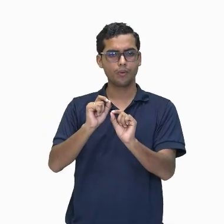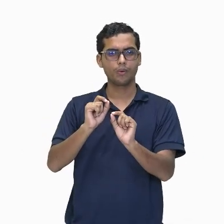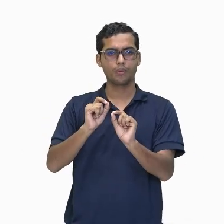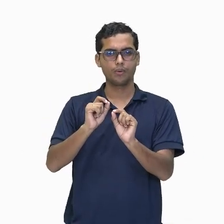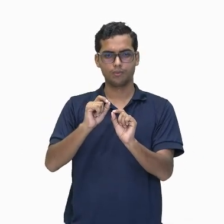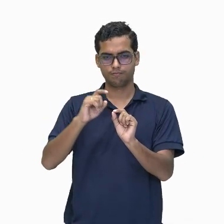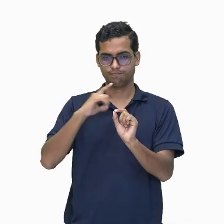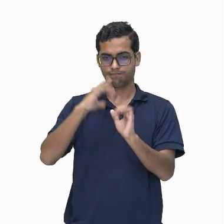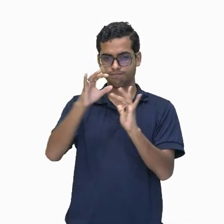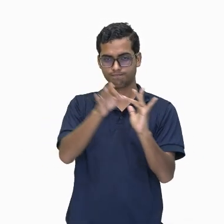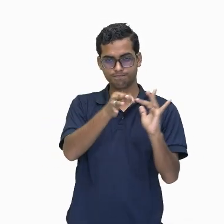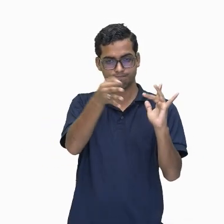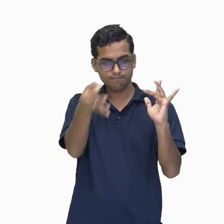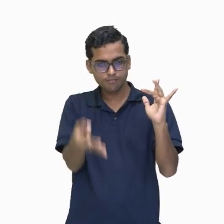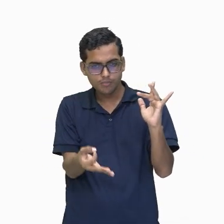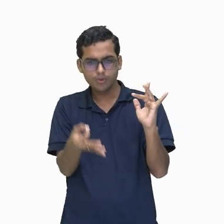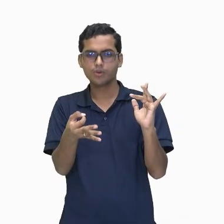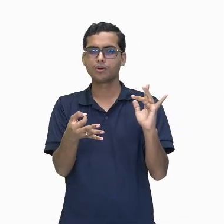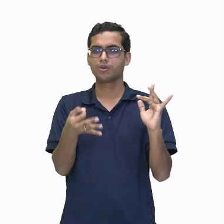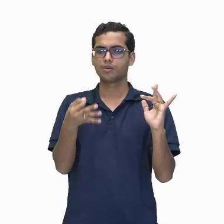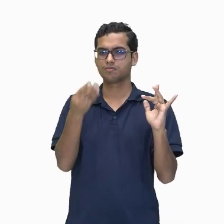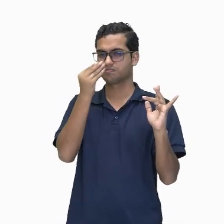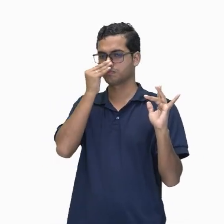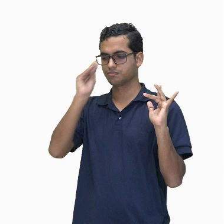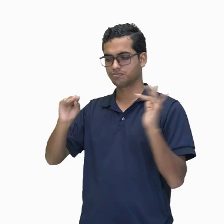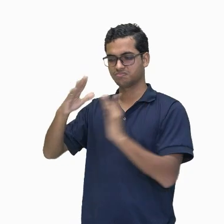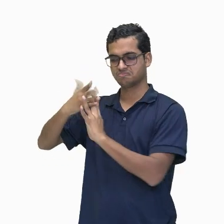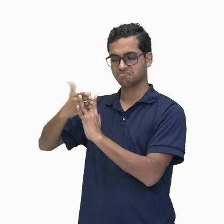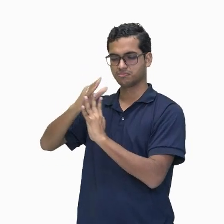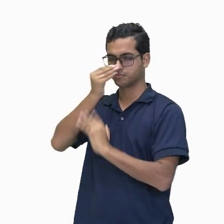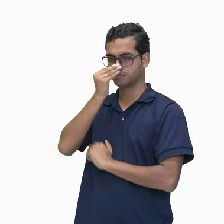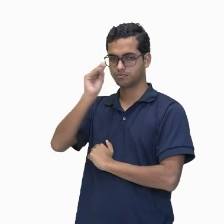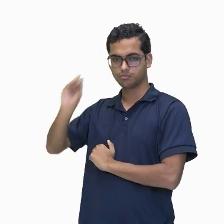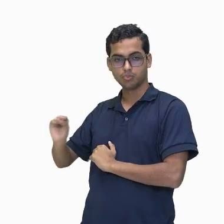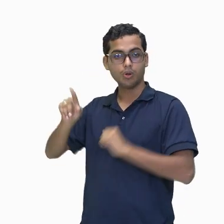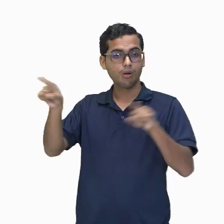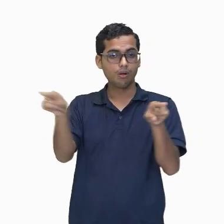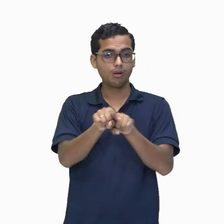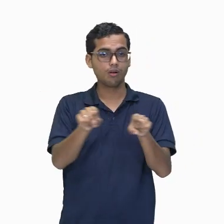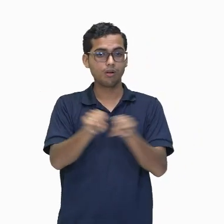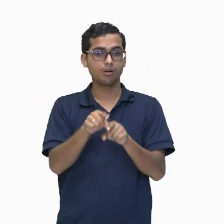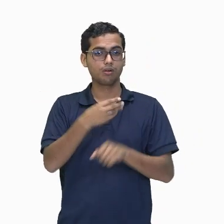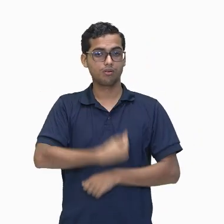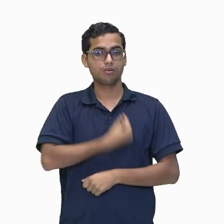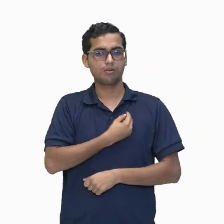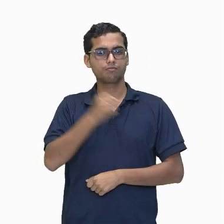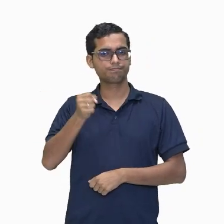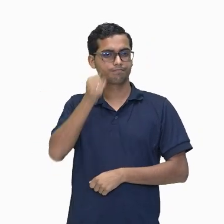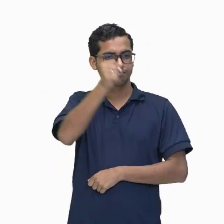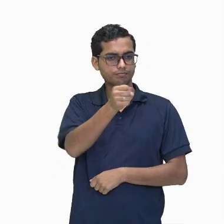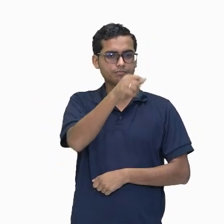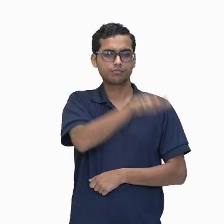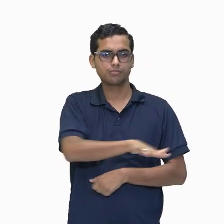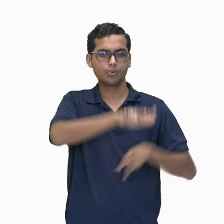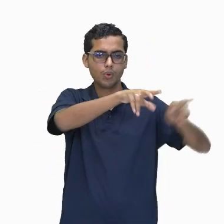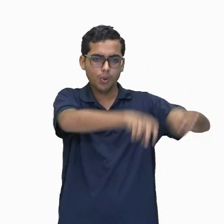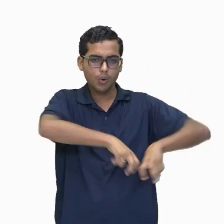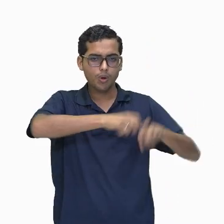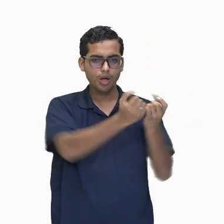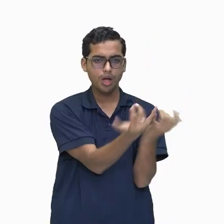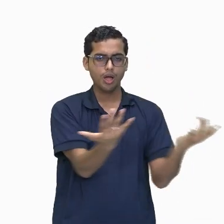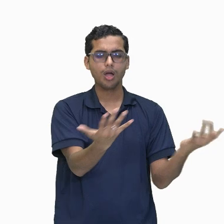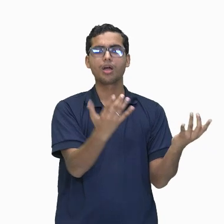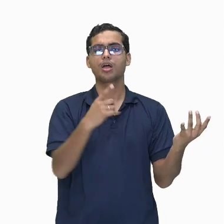e promovia uma visão idealizada da vida pastoral. Então, é uma visão idealizada,